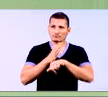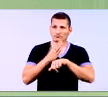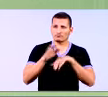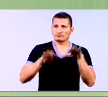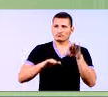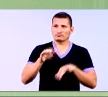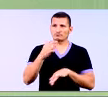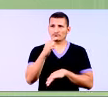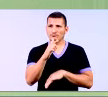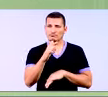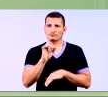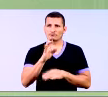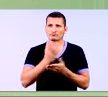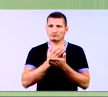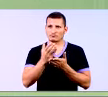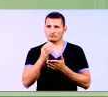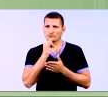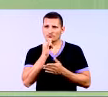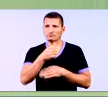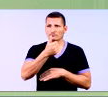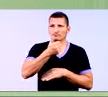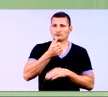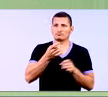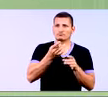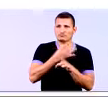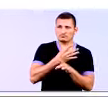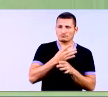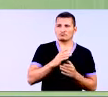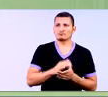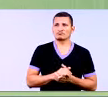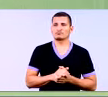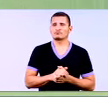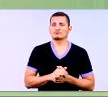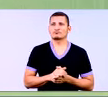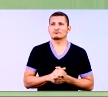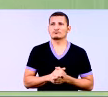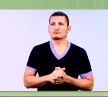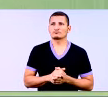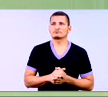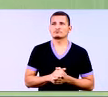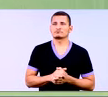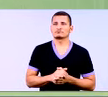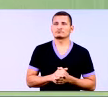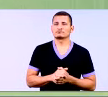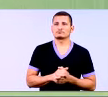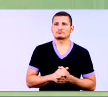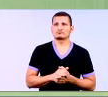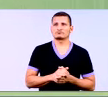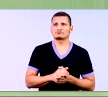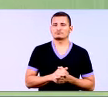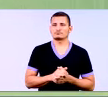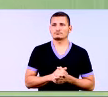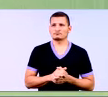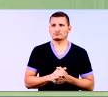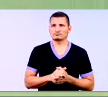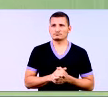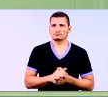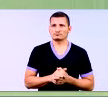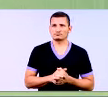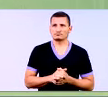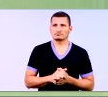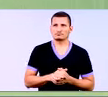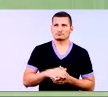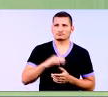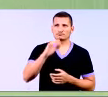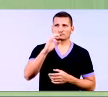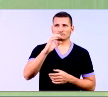quando encerrar o pulso de clock da primeira. Não é isso, Thiago? Exatamente. Quando a gente fala de clock